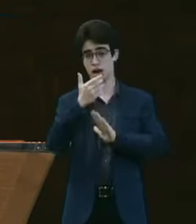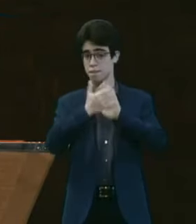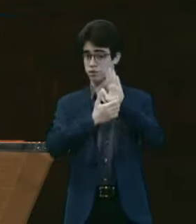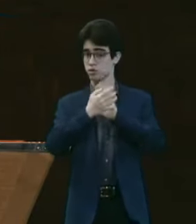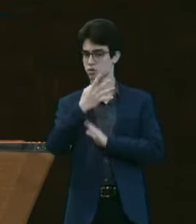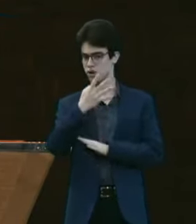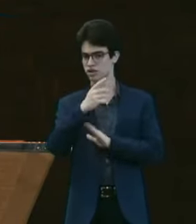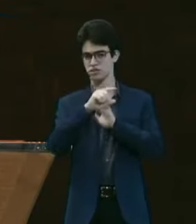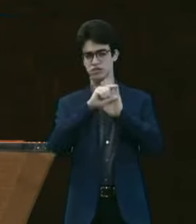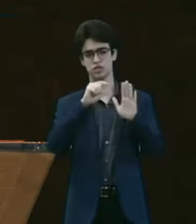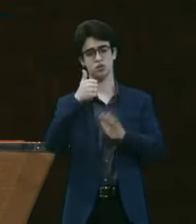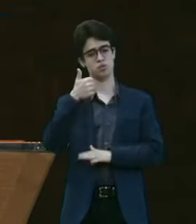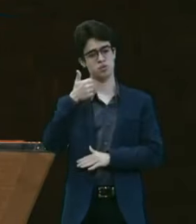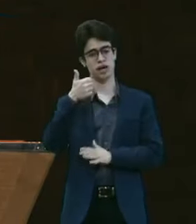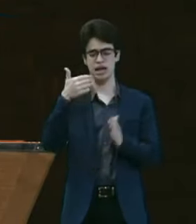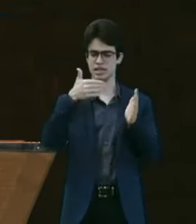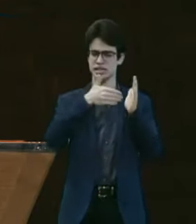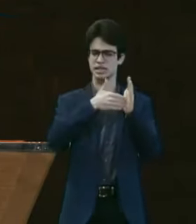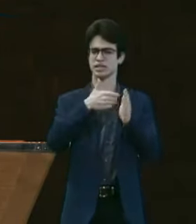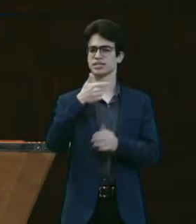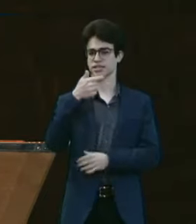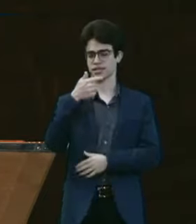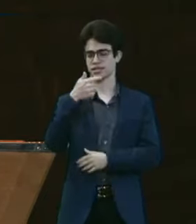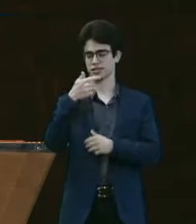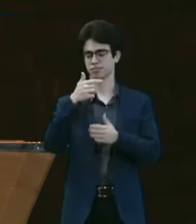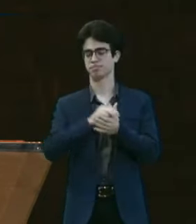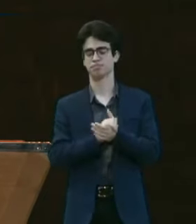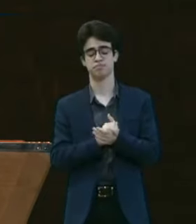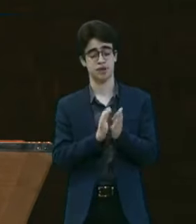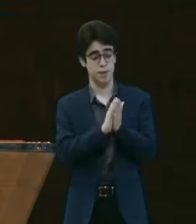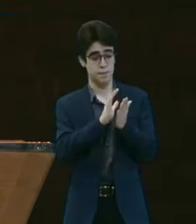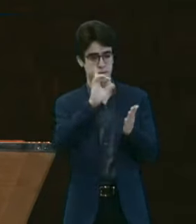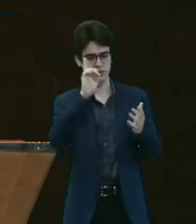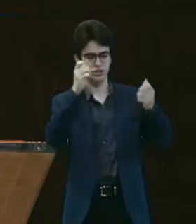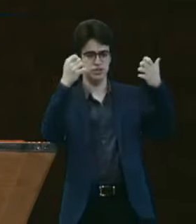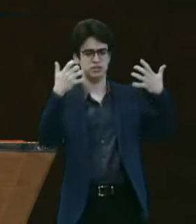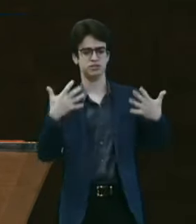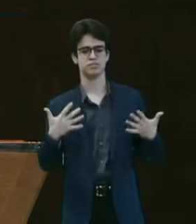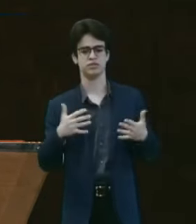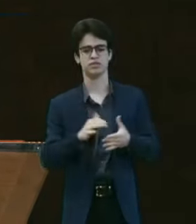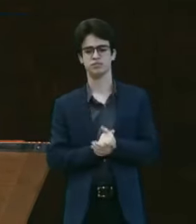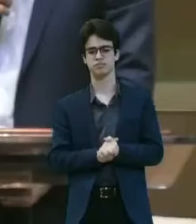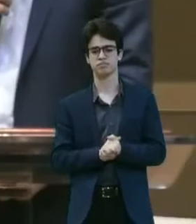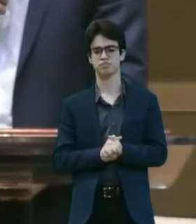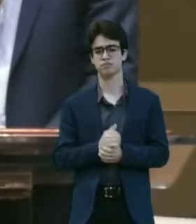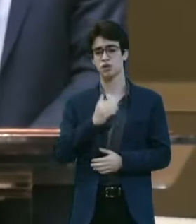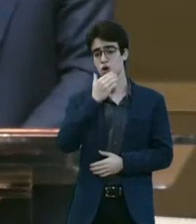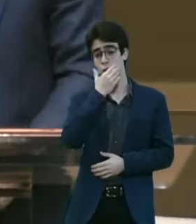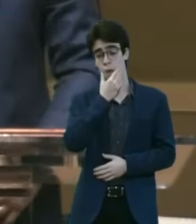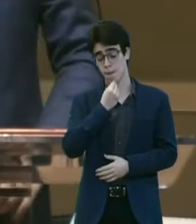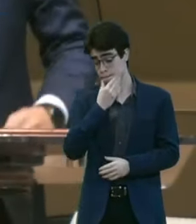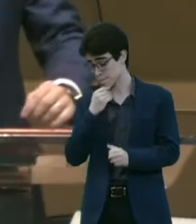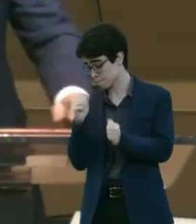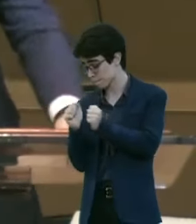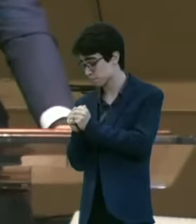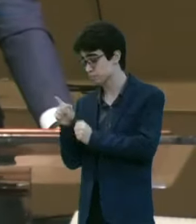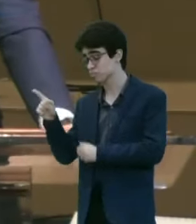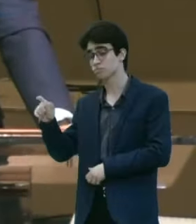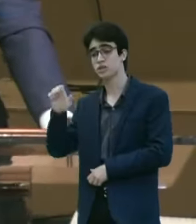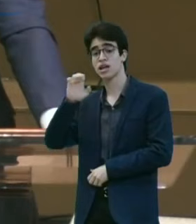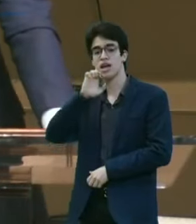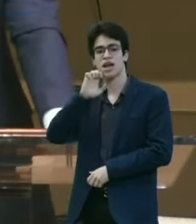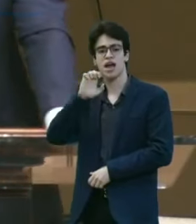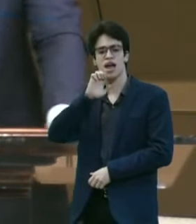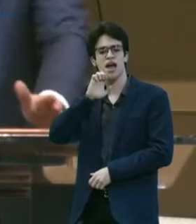4, versículo 1 a 7. Diz assim a palavra do Senhor: coabitou o homem com Eva, sua